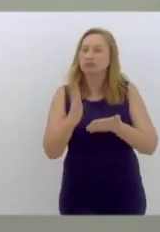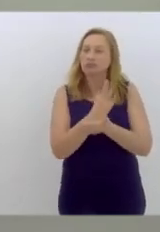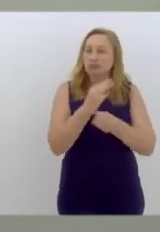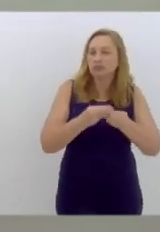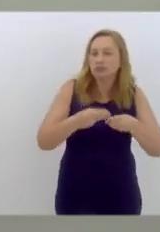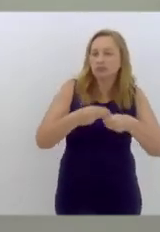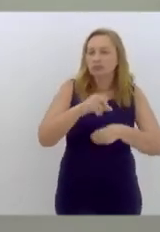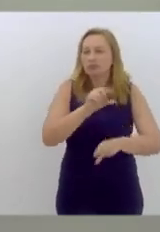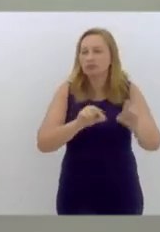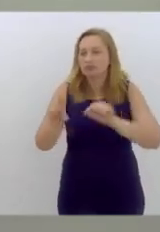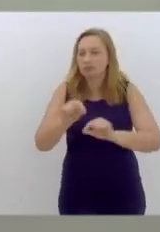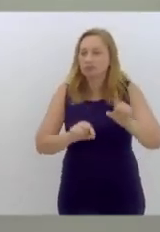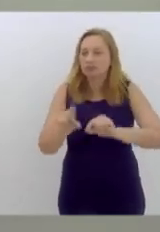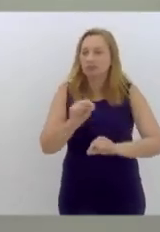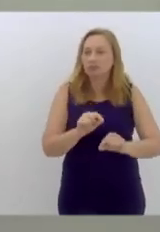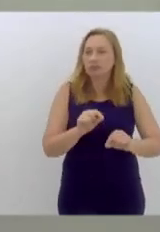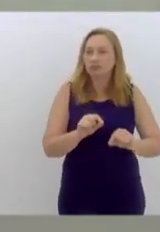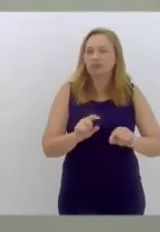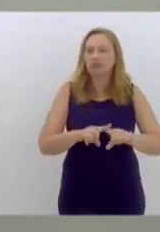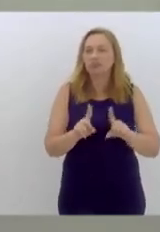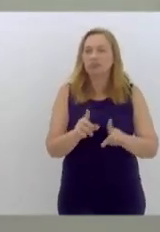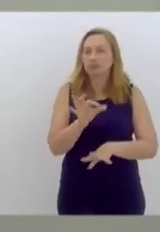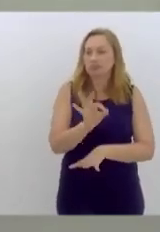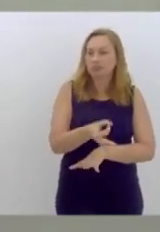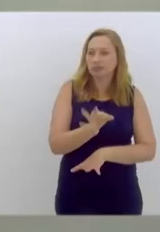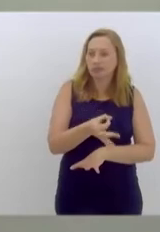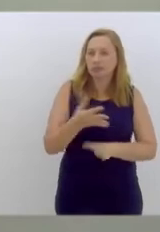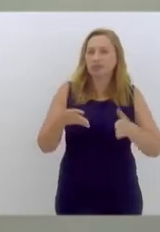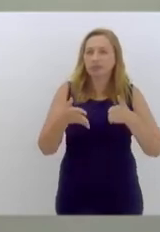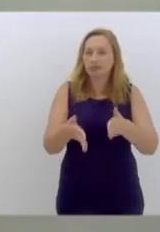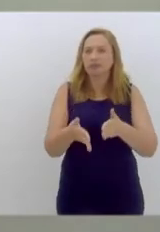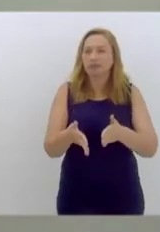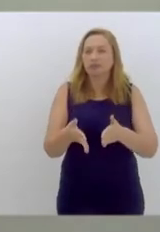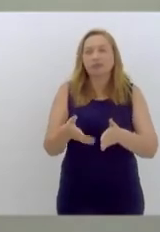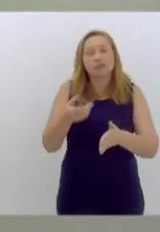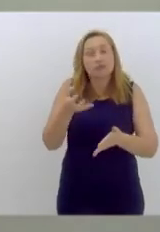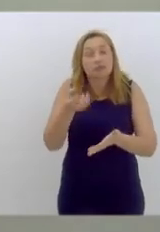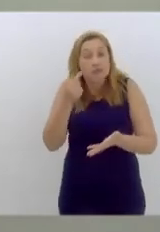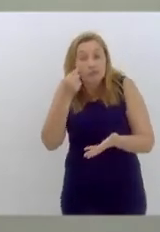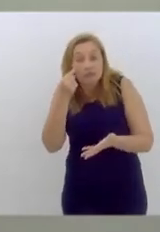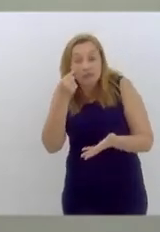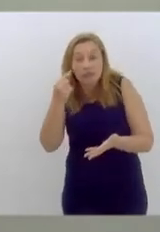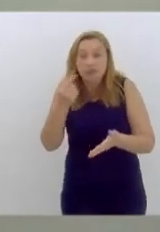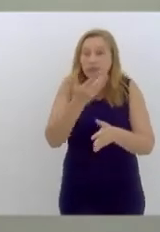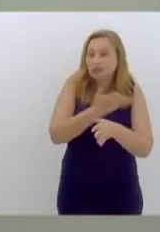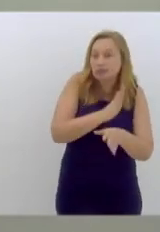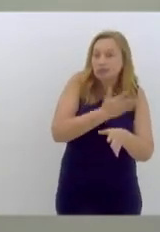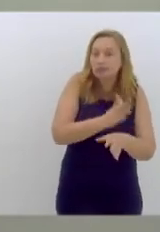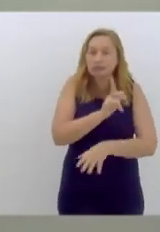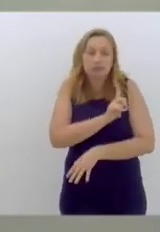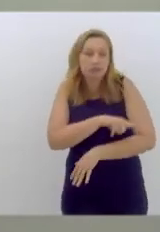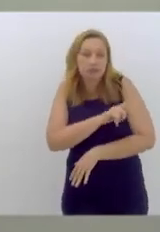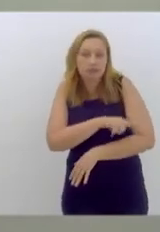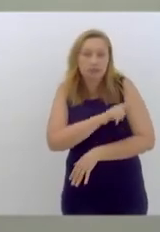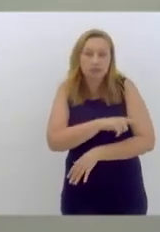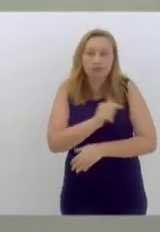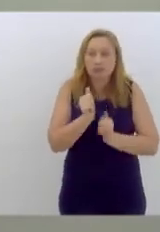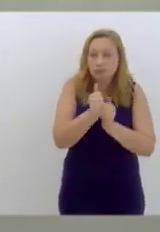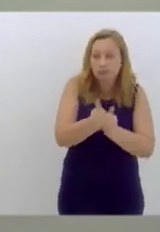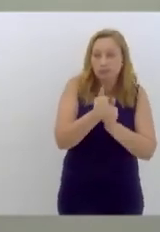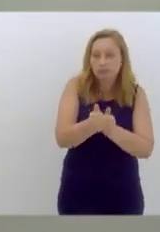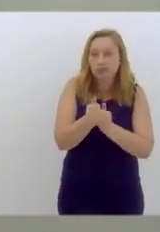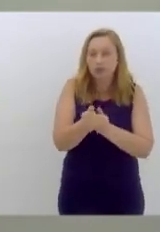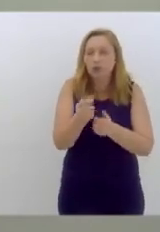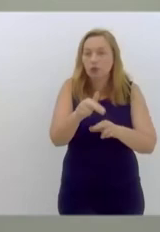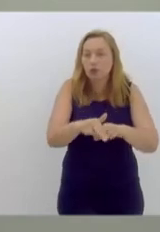selecionados, mas a auditoria ela foi justamente com o foco de tentar identificar as práticas de gestão para acompanhar a